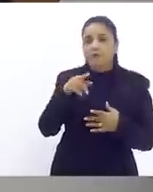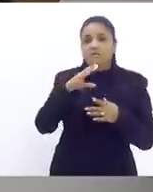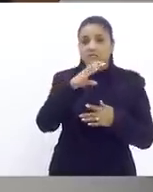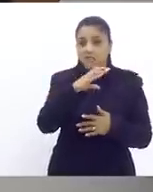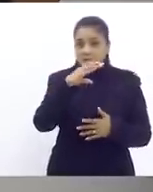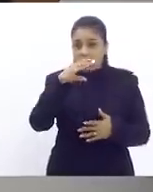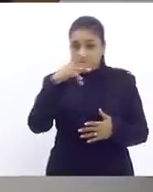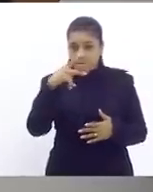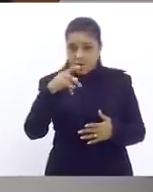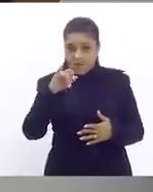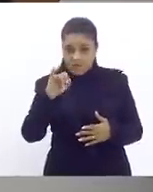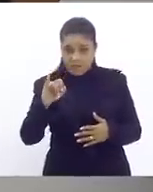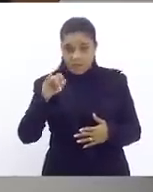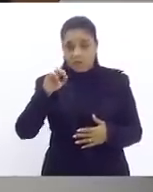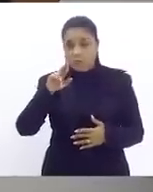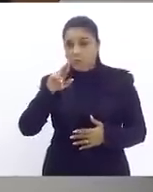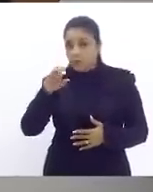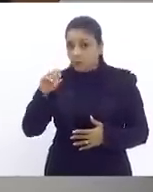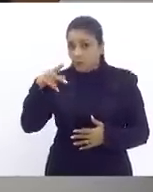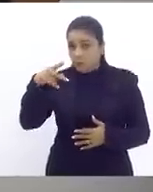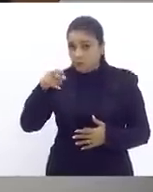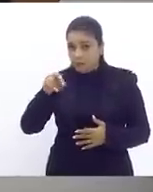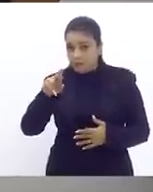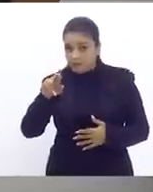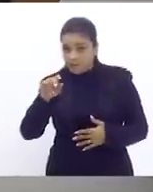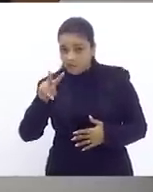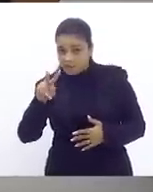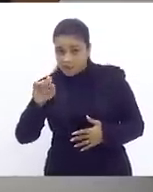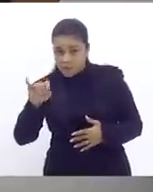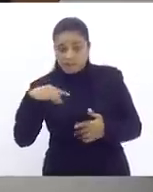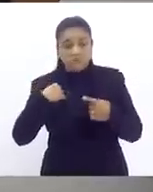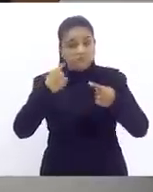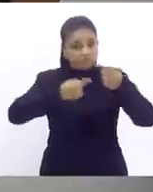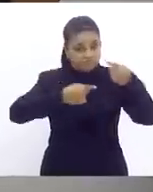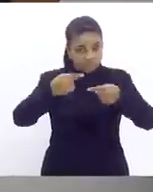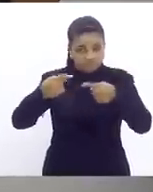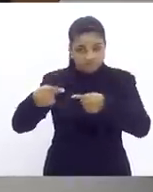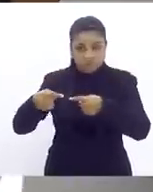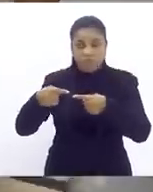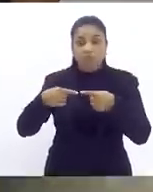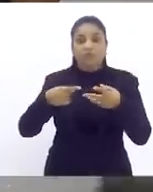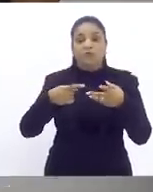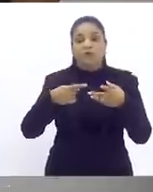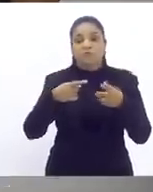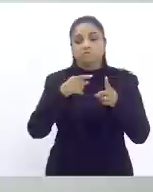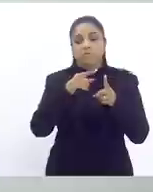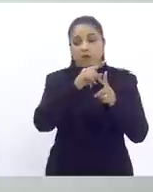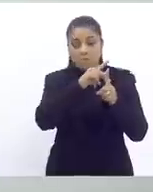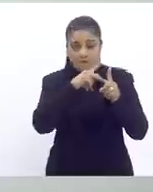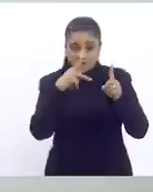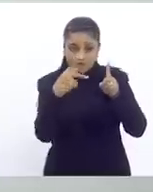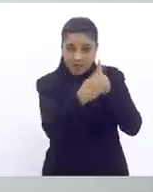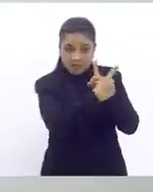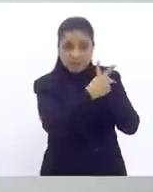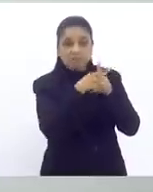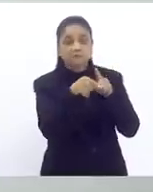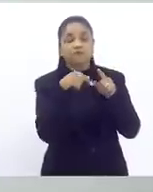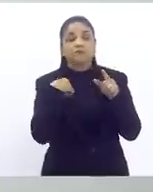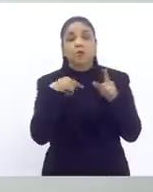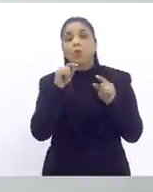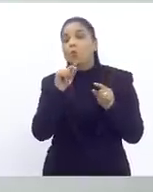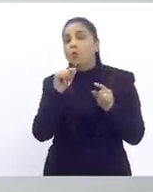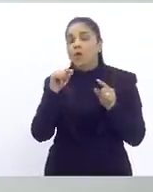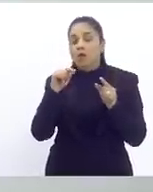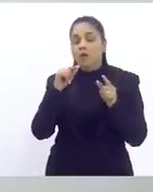a gente havia debatido essa questão da descentralização das Folhas e como ela impactava nessa